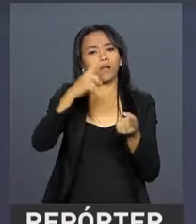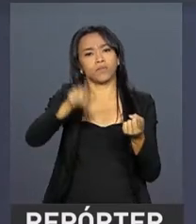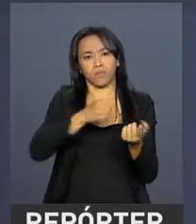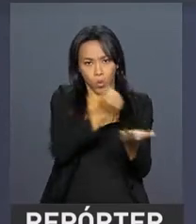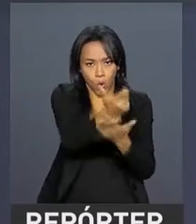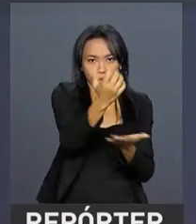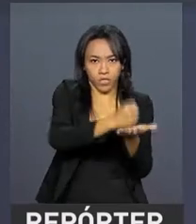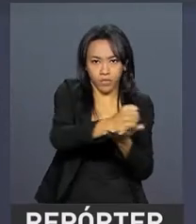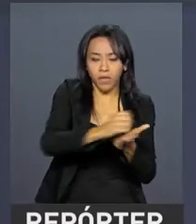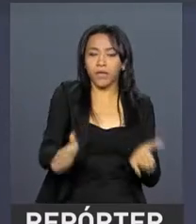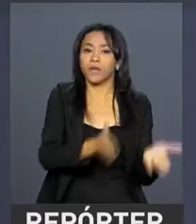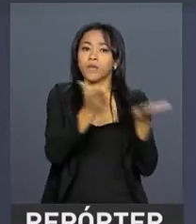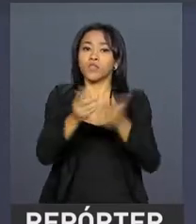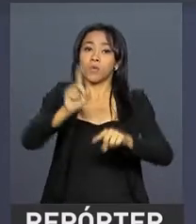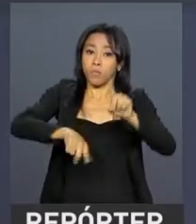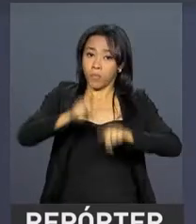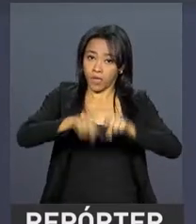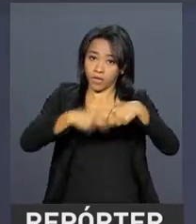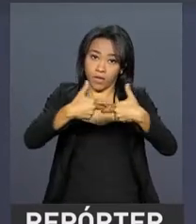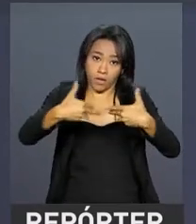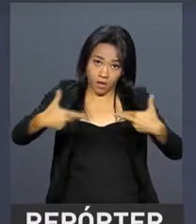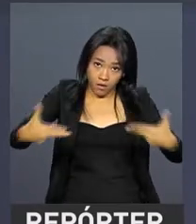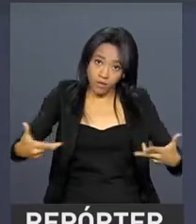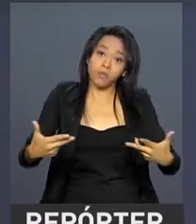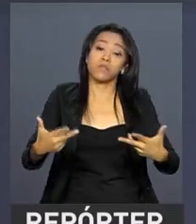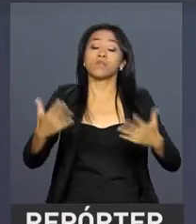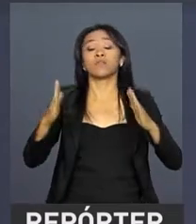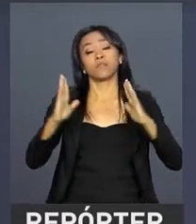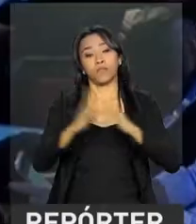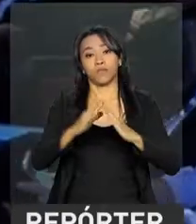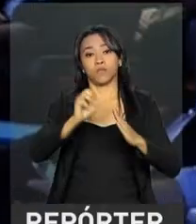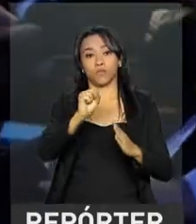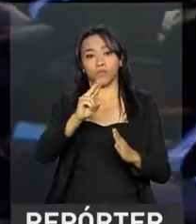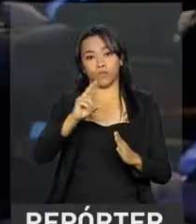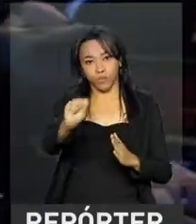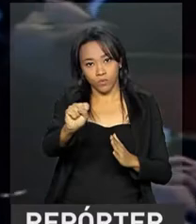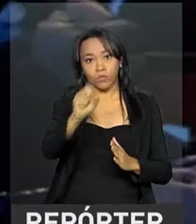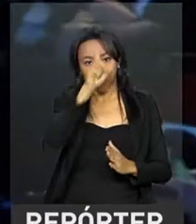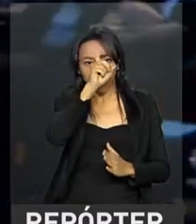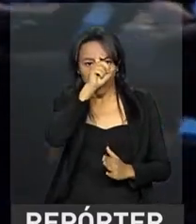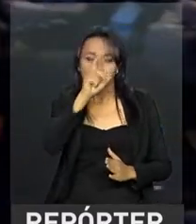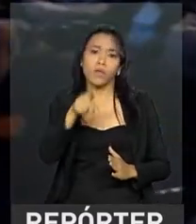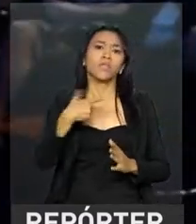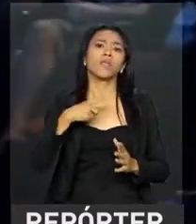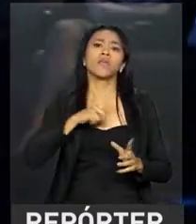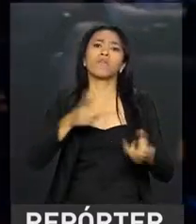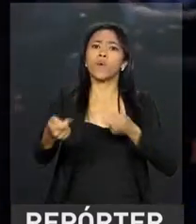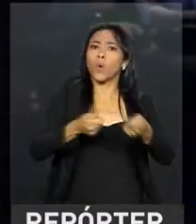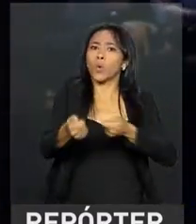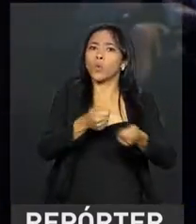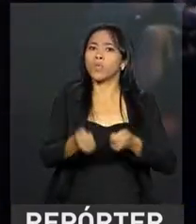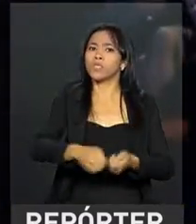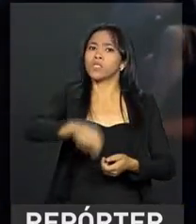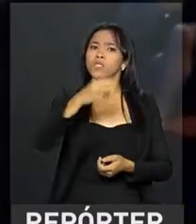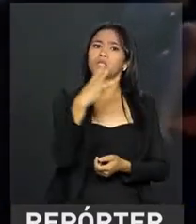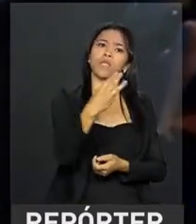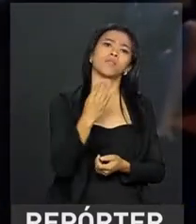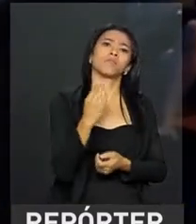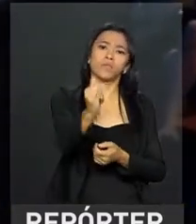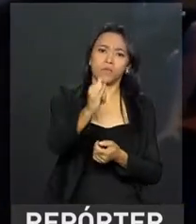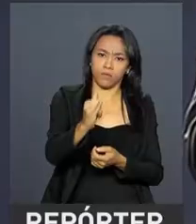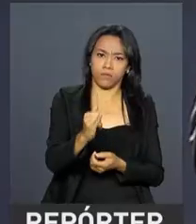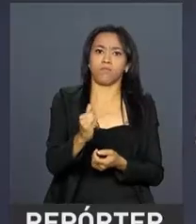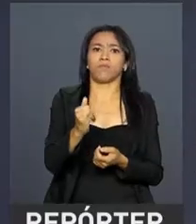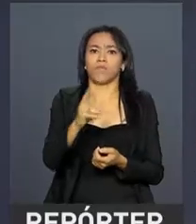medicamentos materiais e serviços do sistema único de saúde sus que resultou numa economia de 3 bilhões e meio de reais de recursos